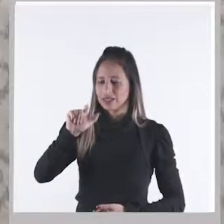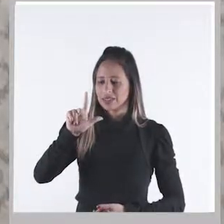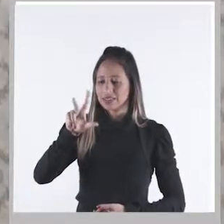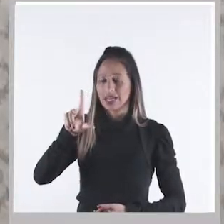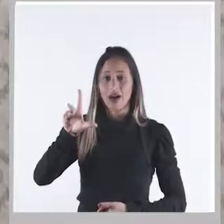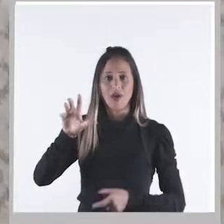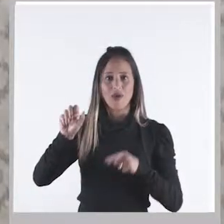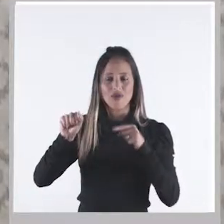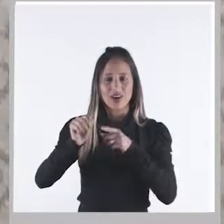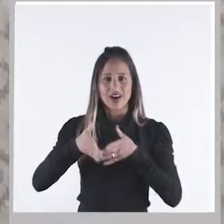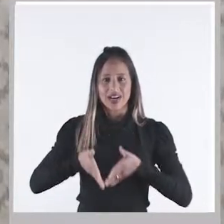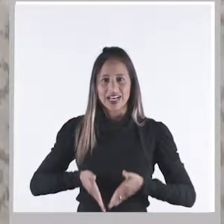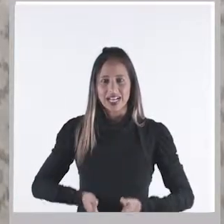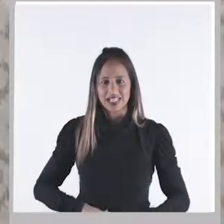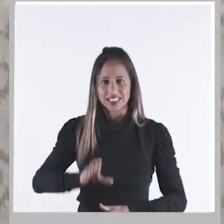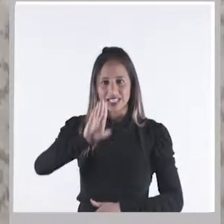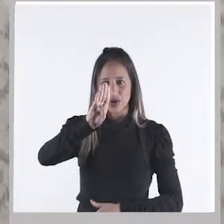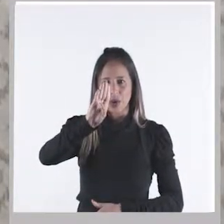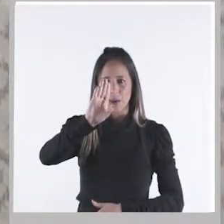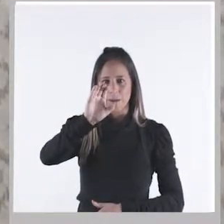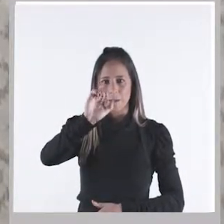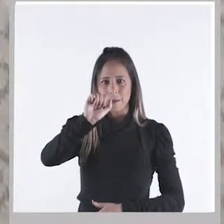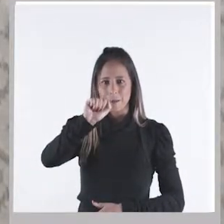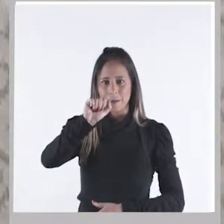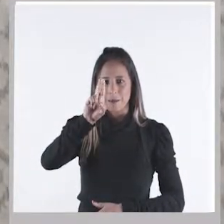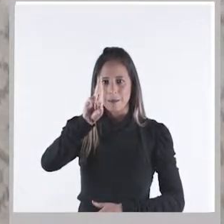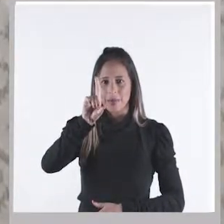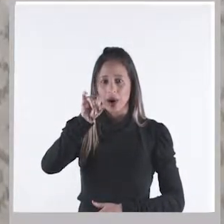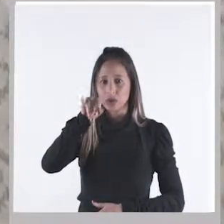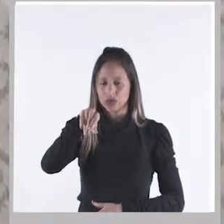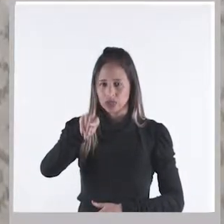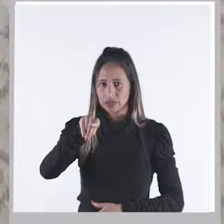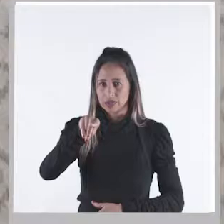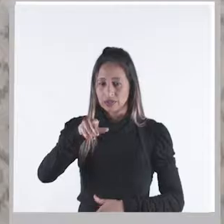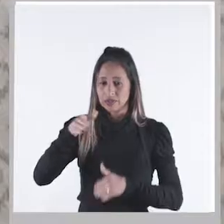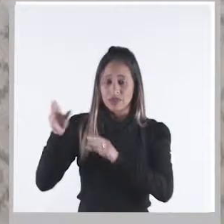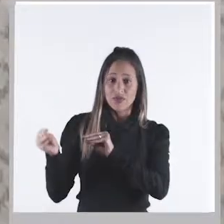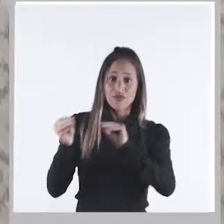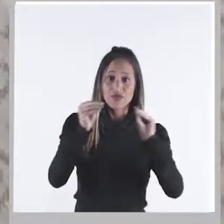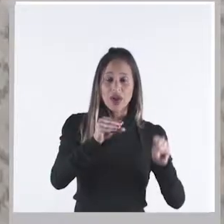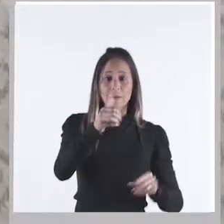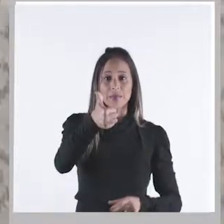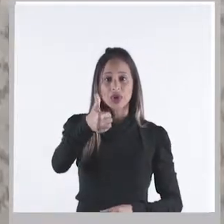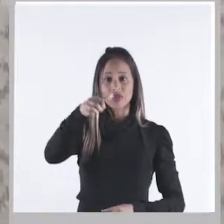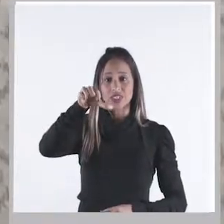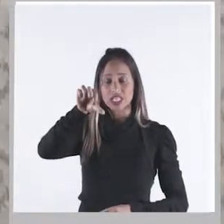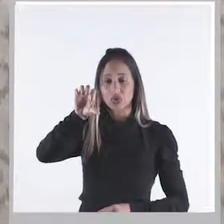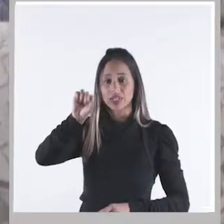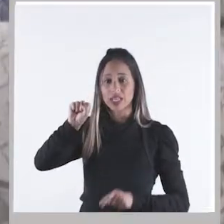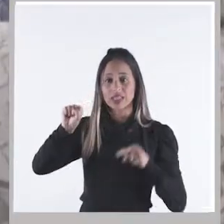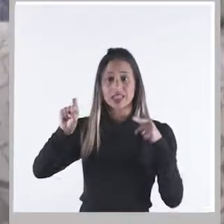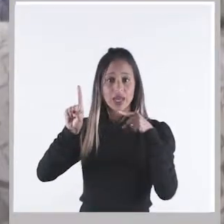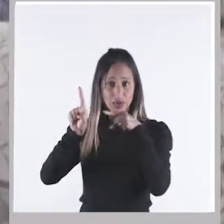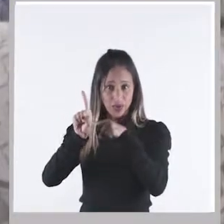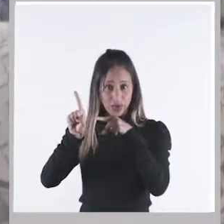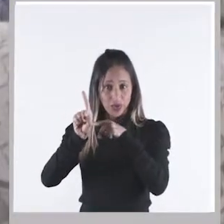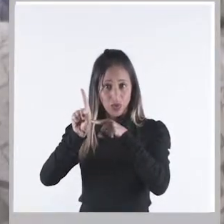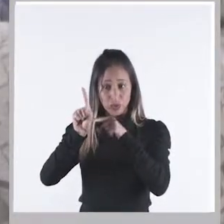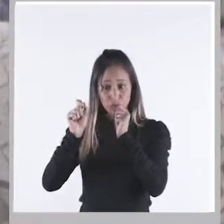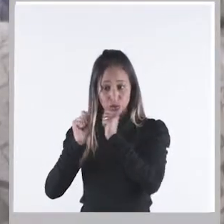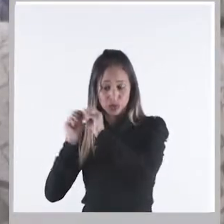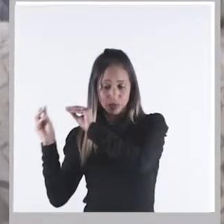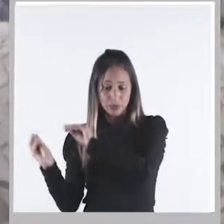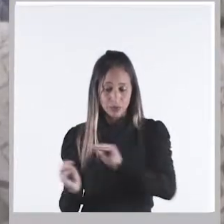Soares nasceu em Baldim e veio para Belo Horizonte em 1981 com a